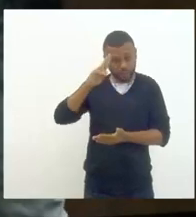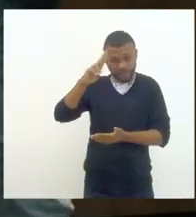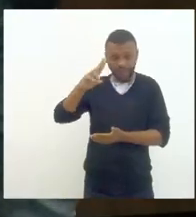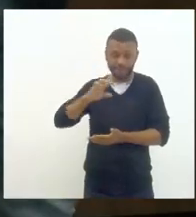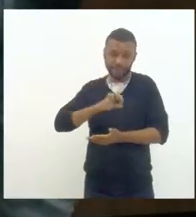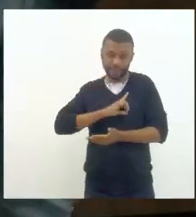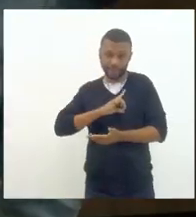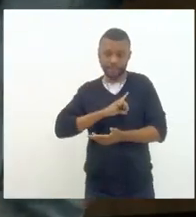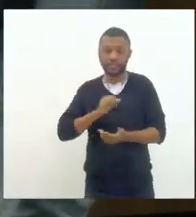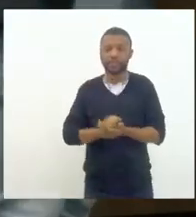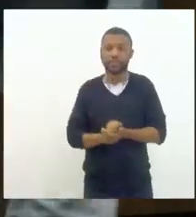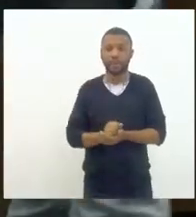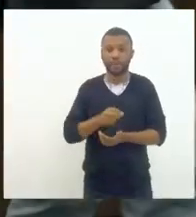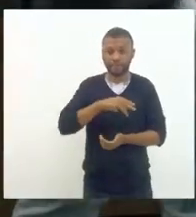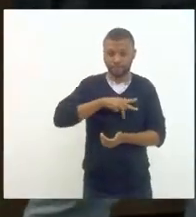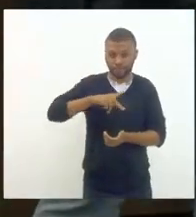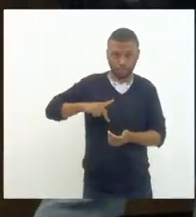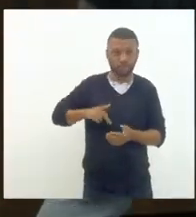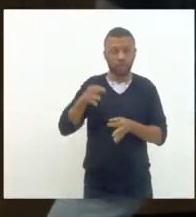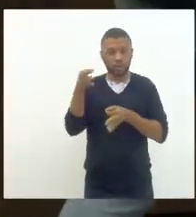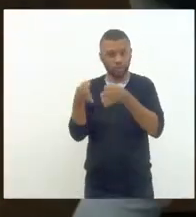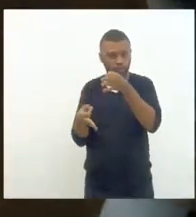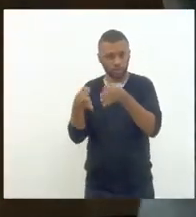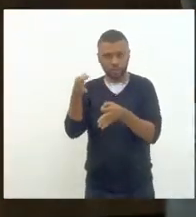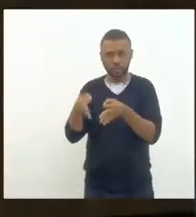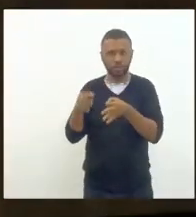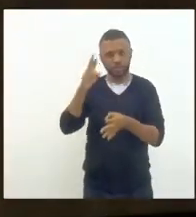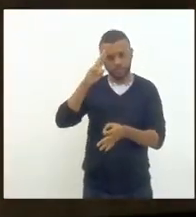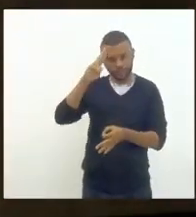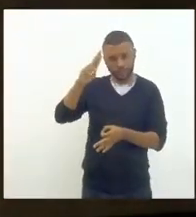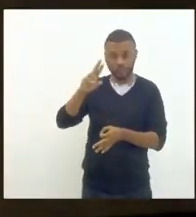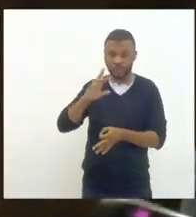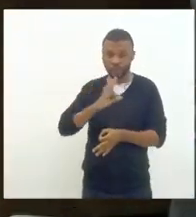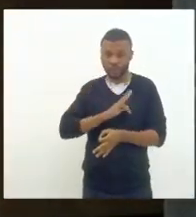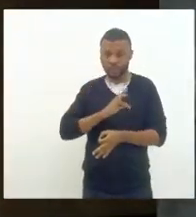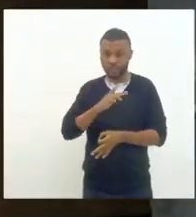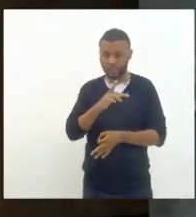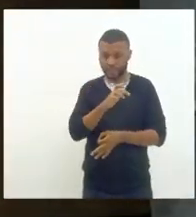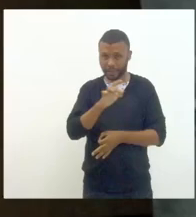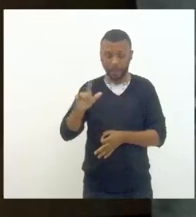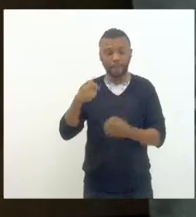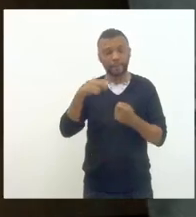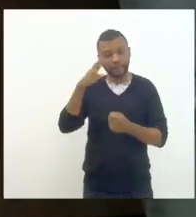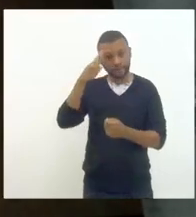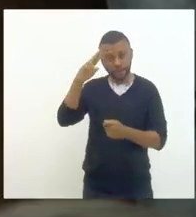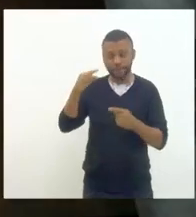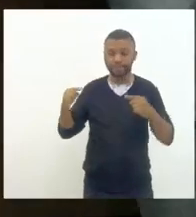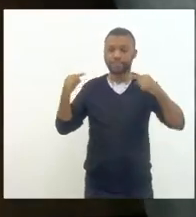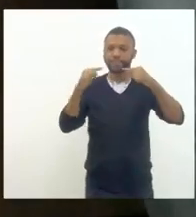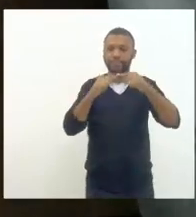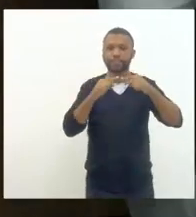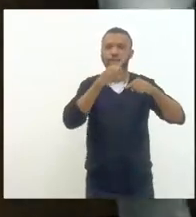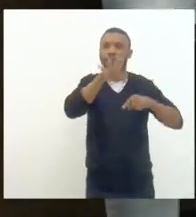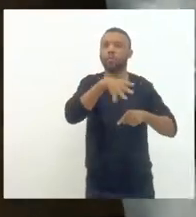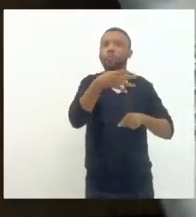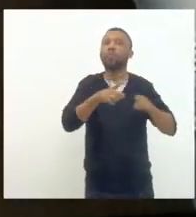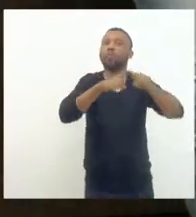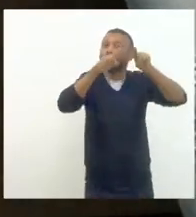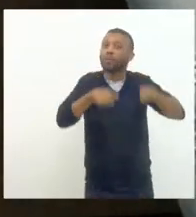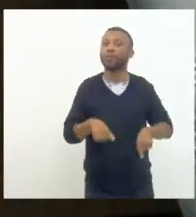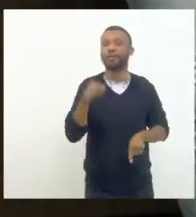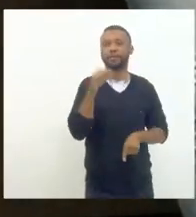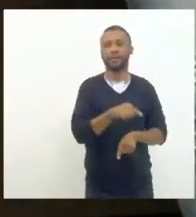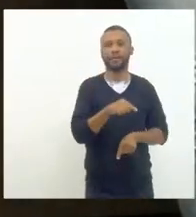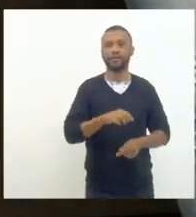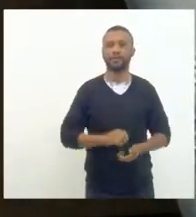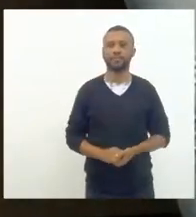no Ministério Público um juiz para chefiar. A Polícia Penal tem que ser chefiada por uma pessoa que seja dos quadros.